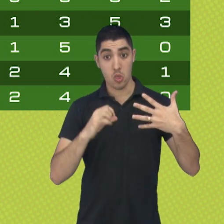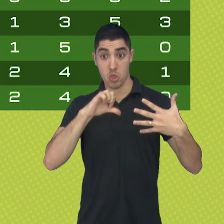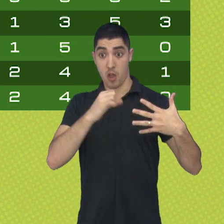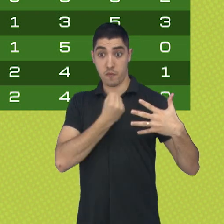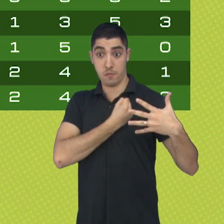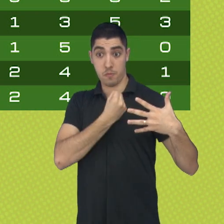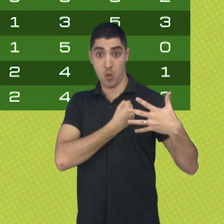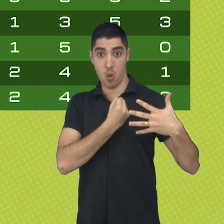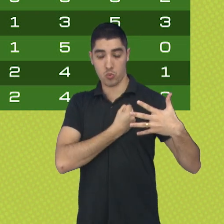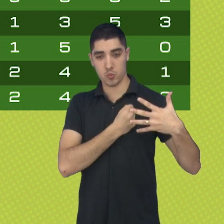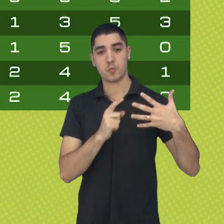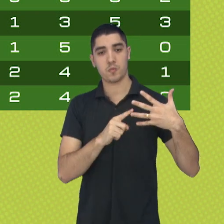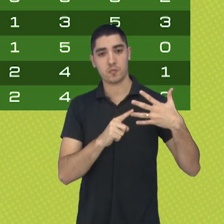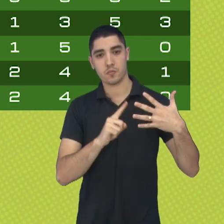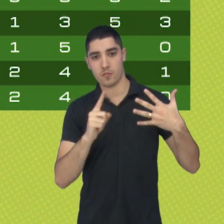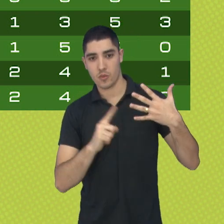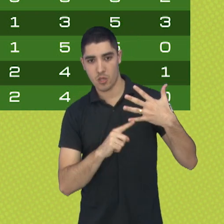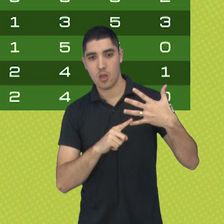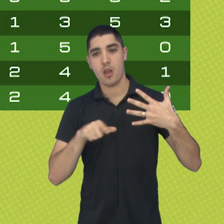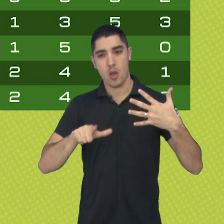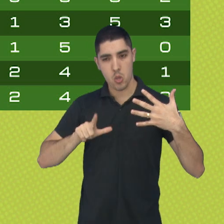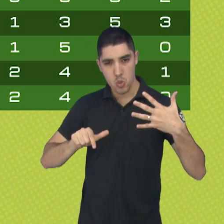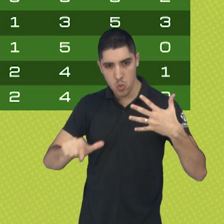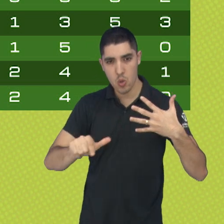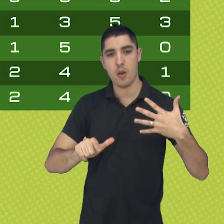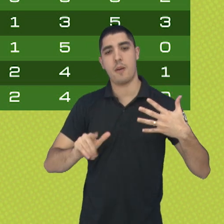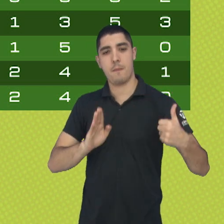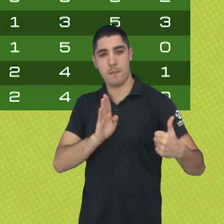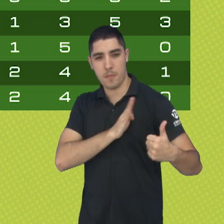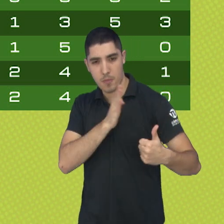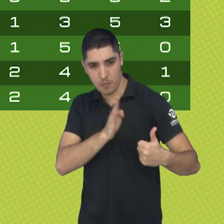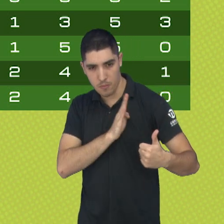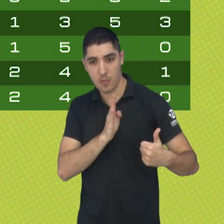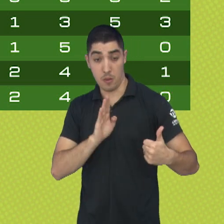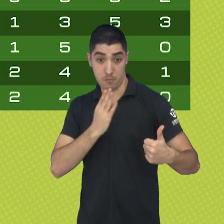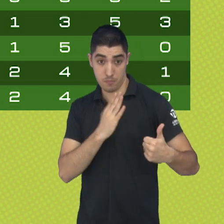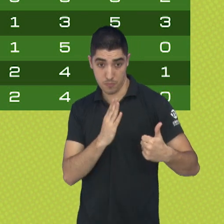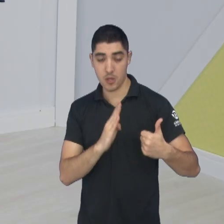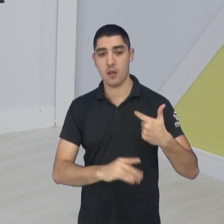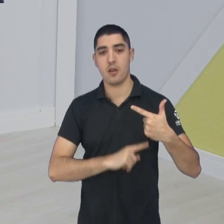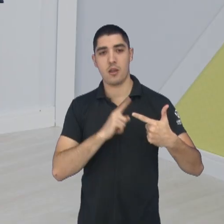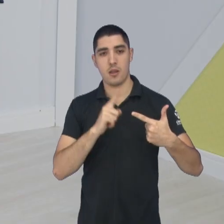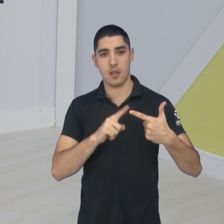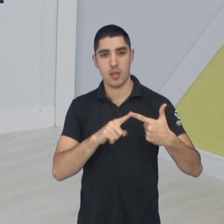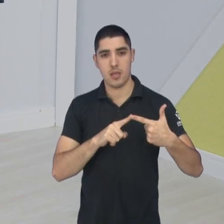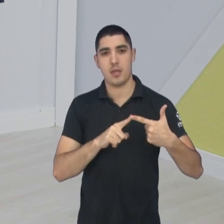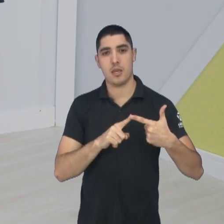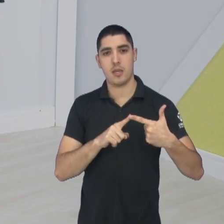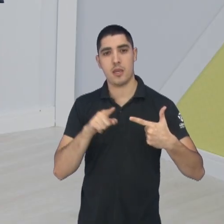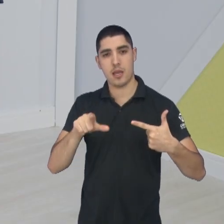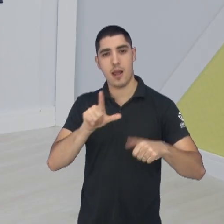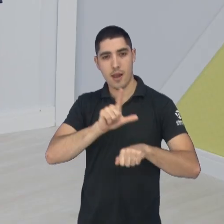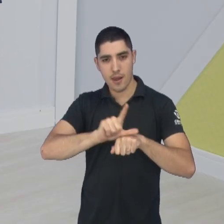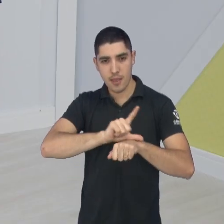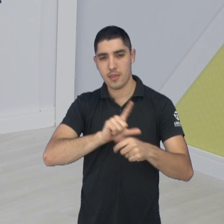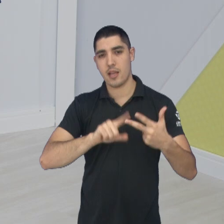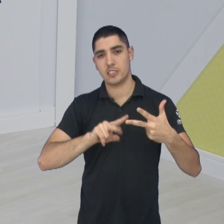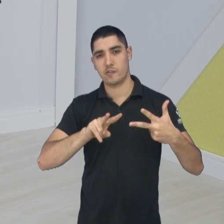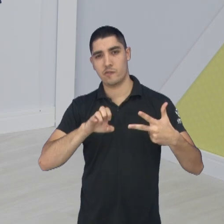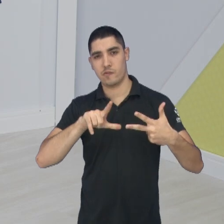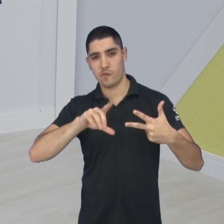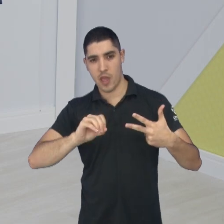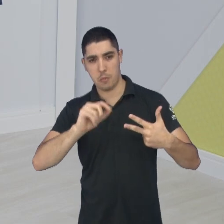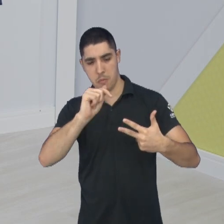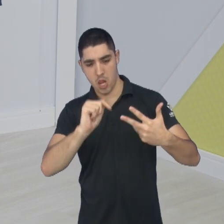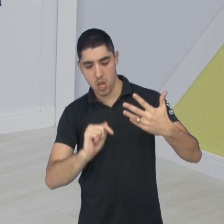aparece na 4ª posição. Noroeste, Oeste, Linense e Velo Clube seriam os 8 que avançariam para a fase de quartas de final, primeiro contra o 8º,